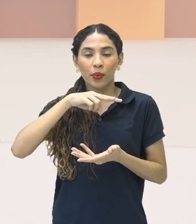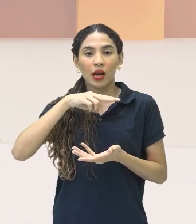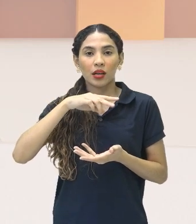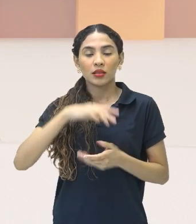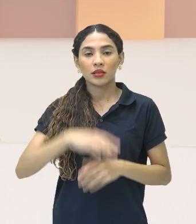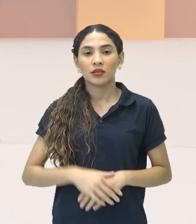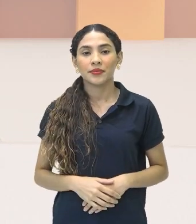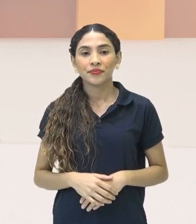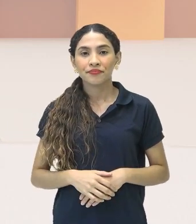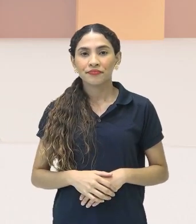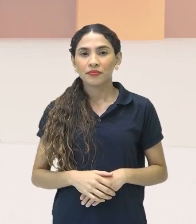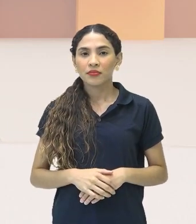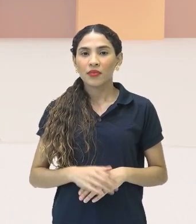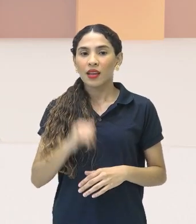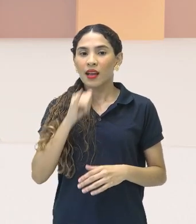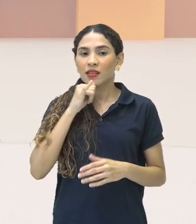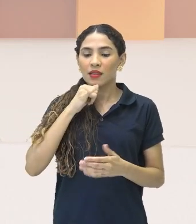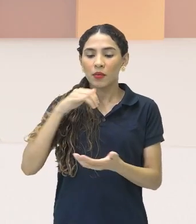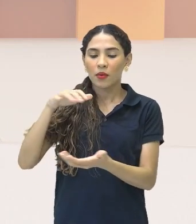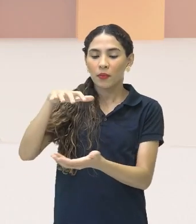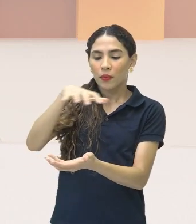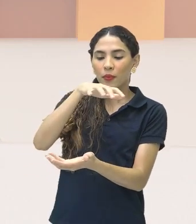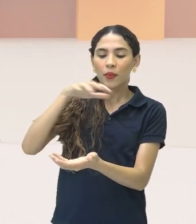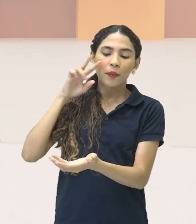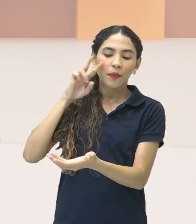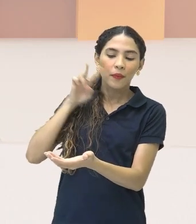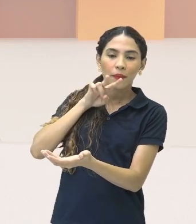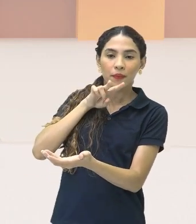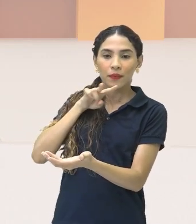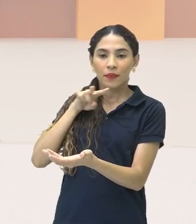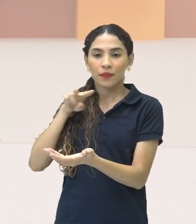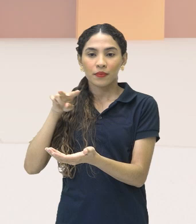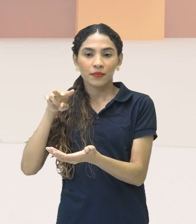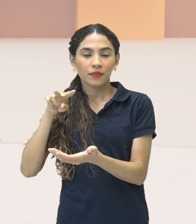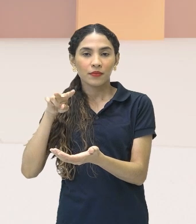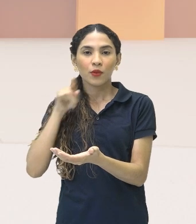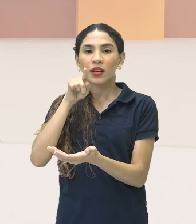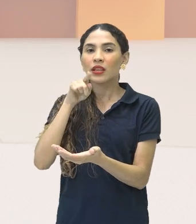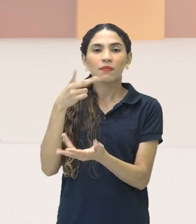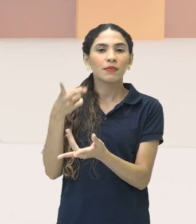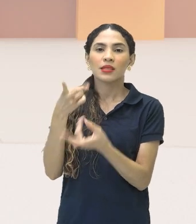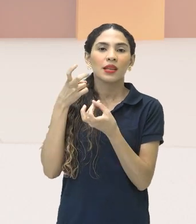né? Olhe de longe o planeta, o que você vê ali? Né?